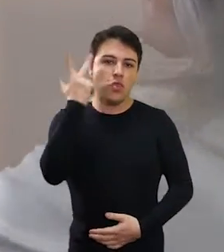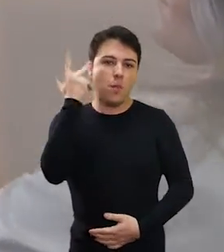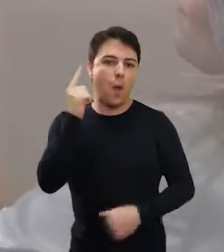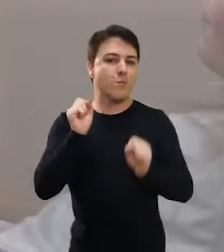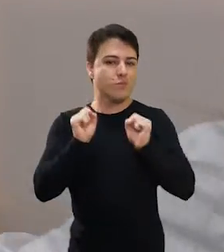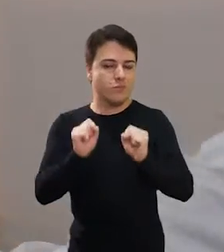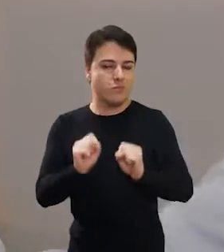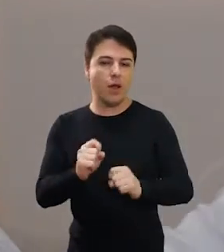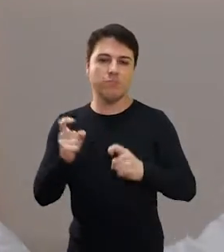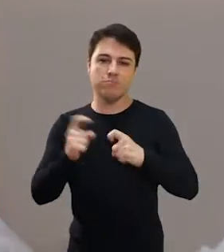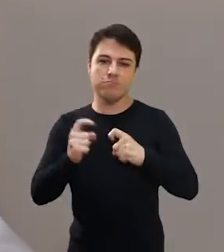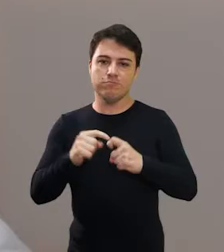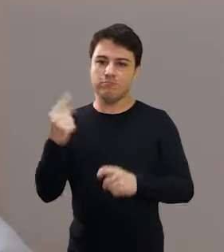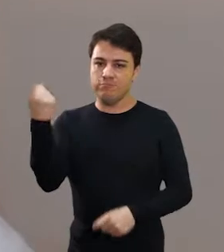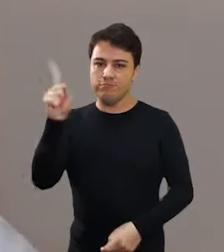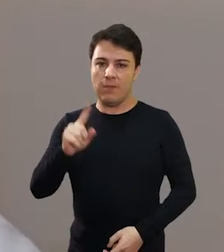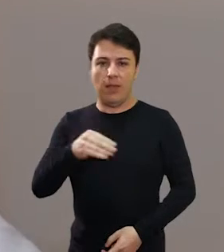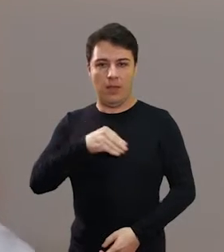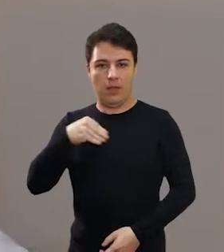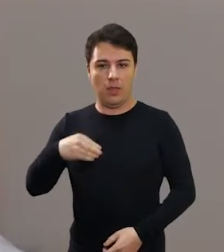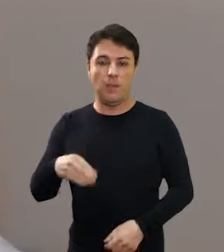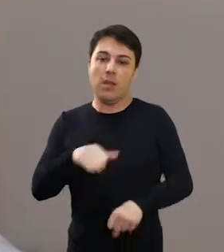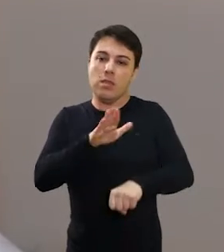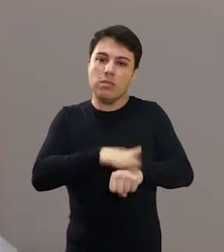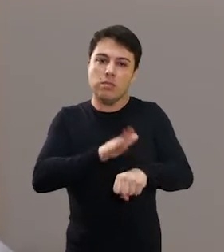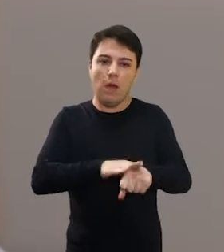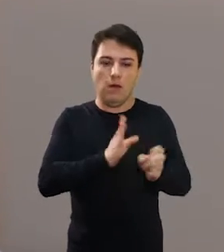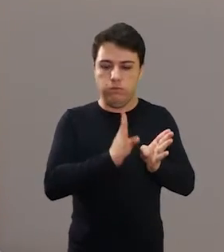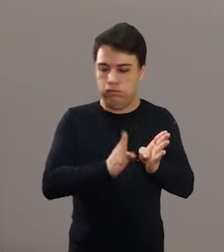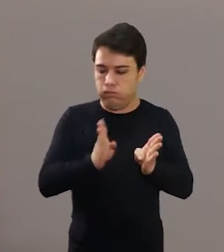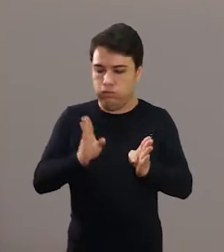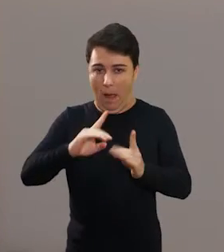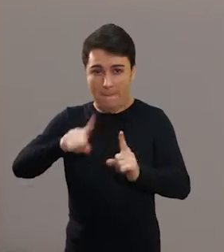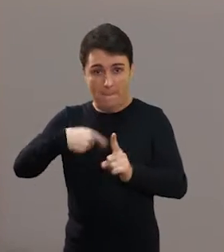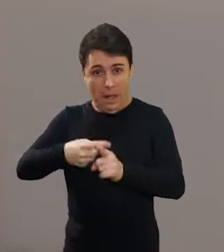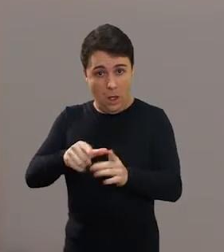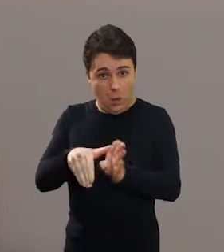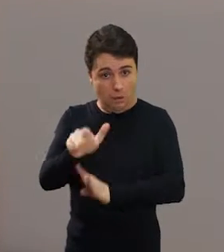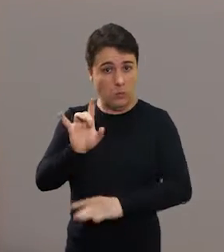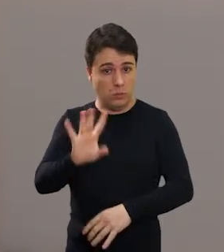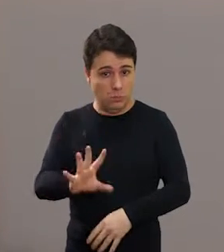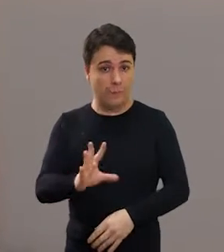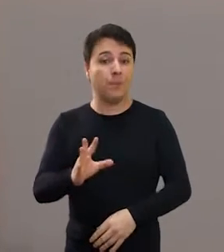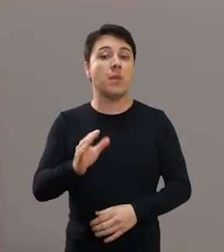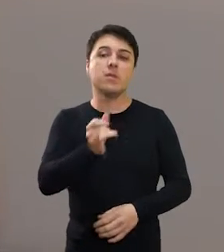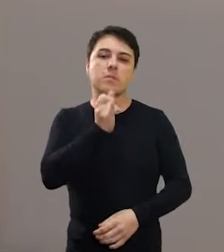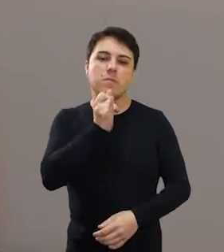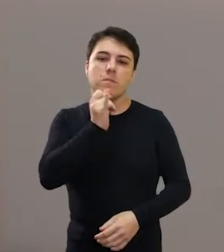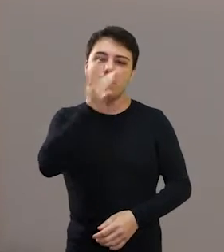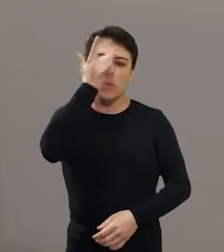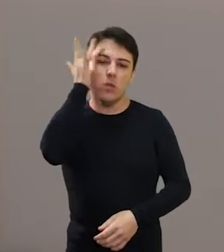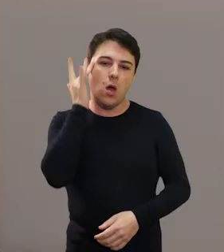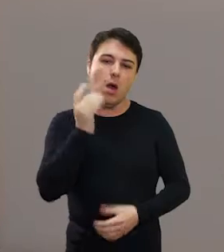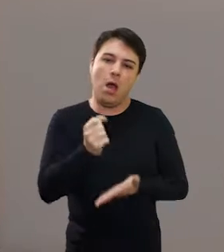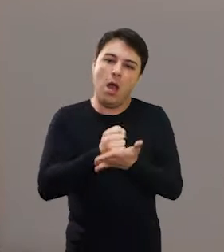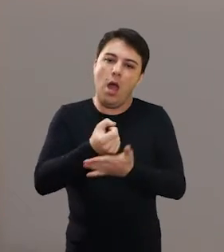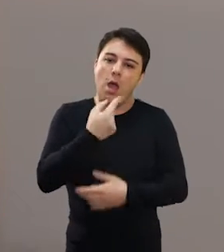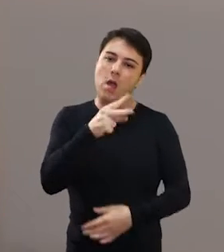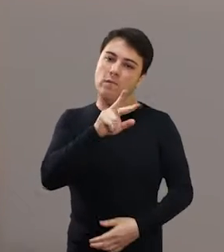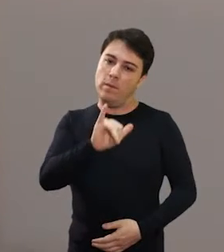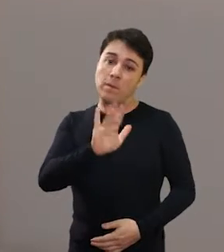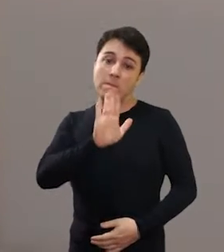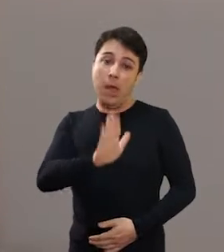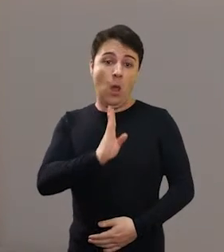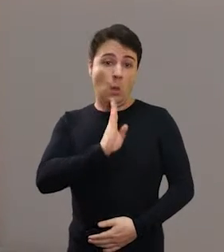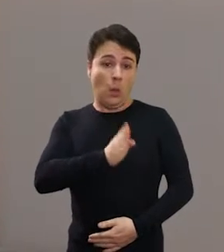Nós temos vários tipos de cardiopatia. Então, existem aquelas que não comprometem a qualidade de vida do paciente. Nesses casos, a gente faz um acompanhamento